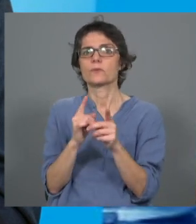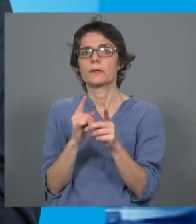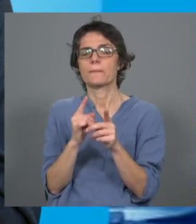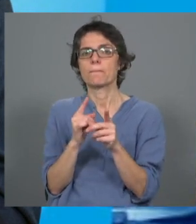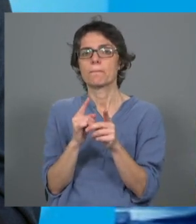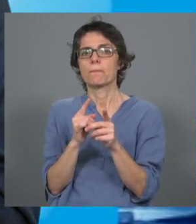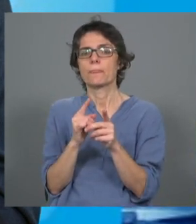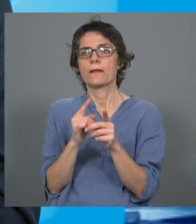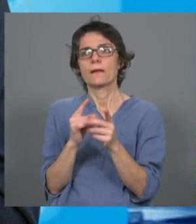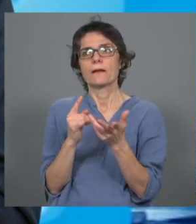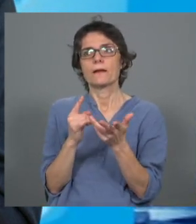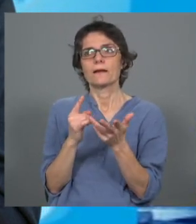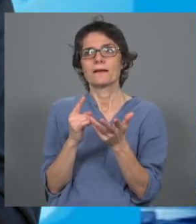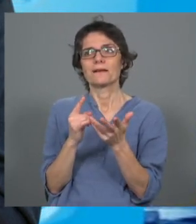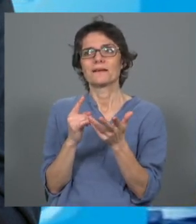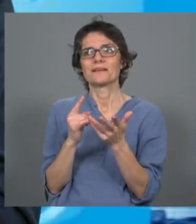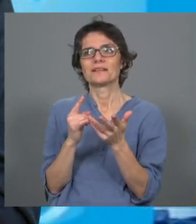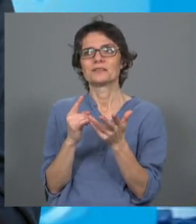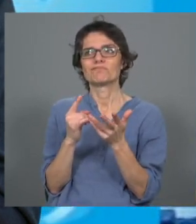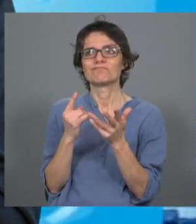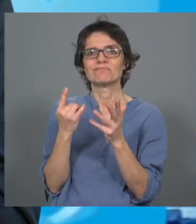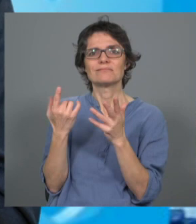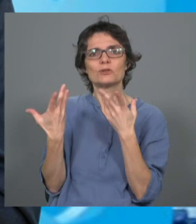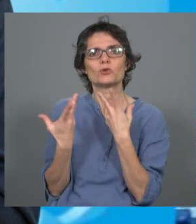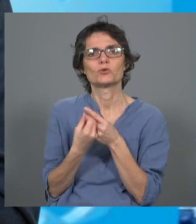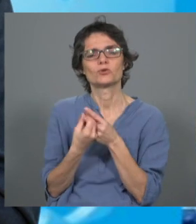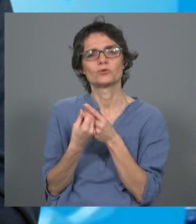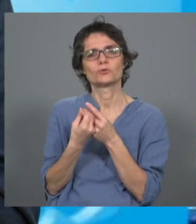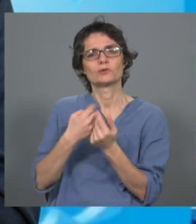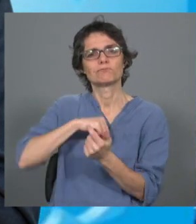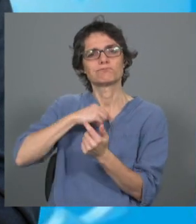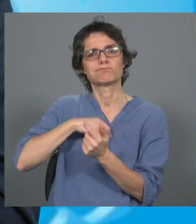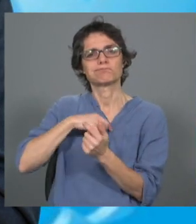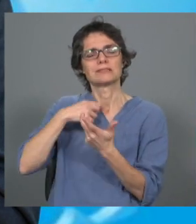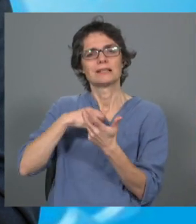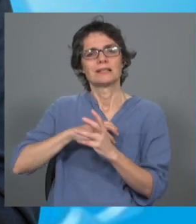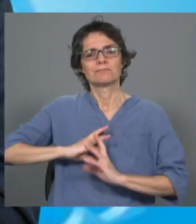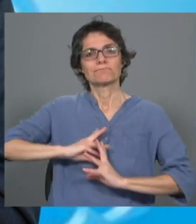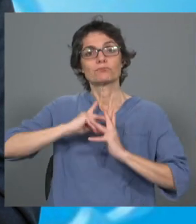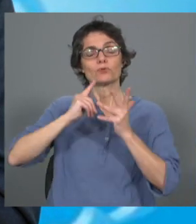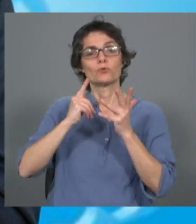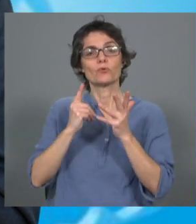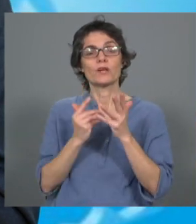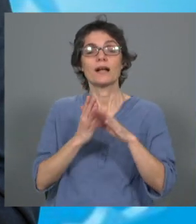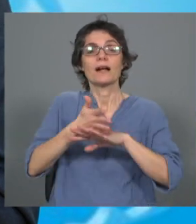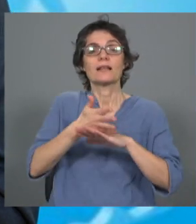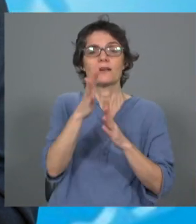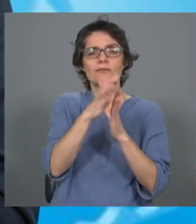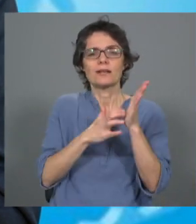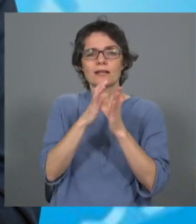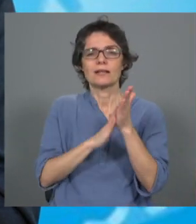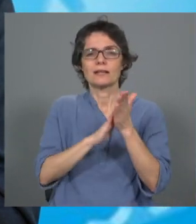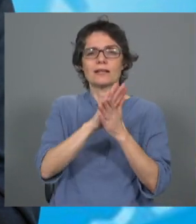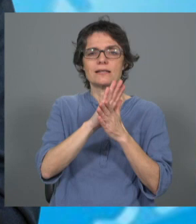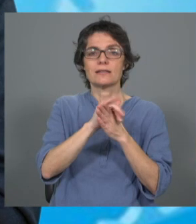descobríssemos 25 documentos da Santa Sé, dos Papas, que saíram ao longo destes